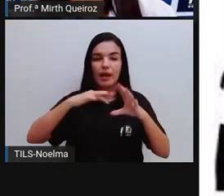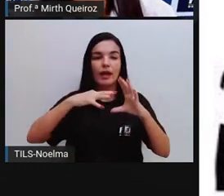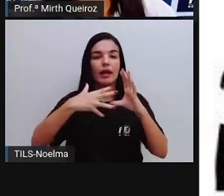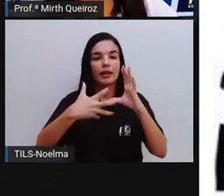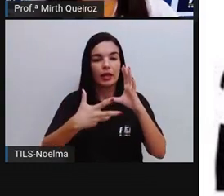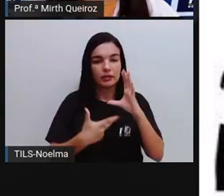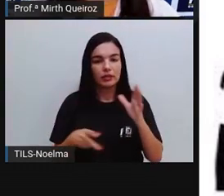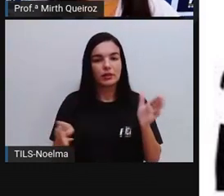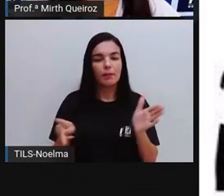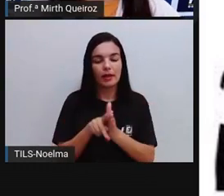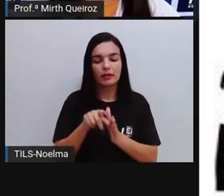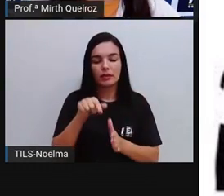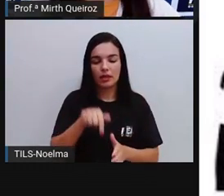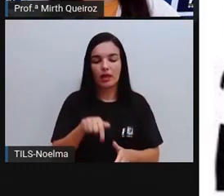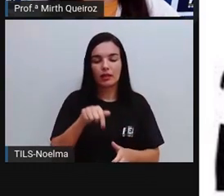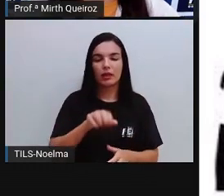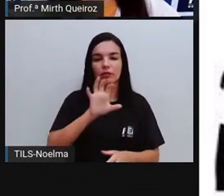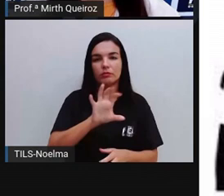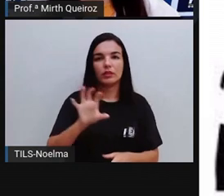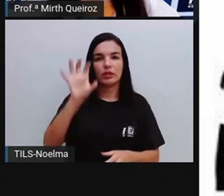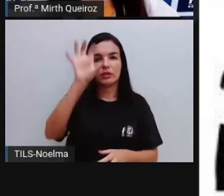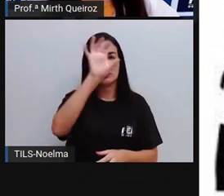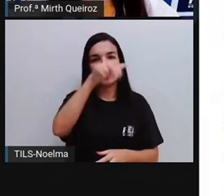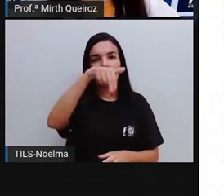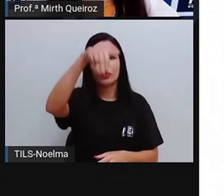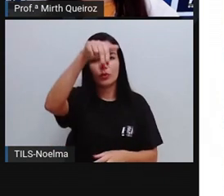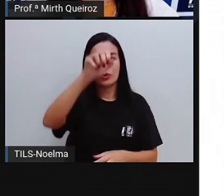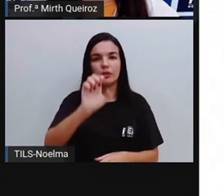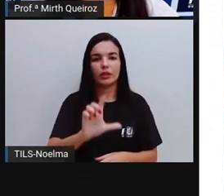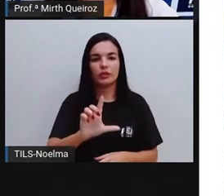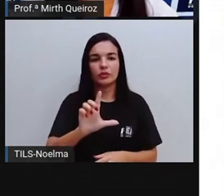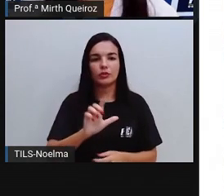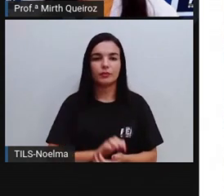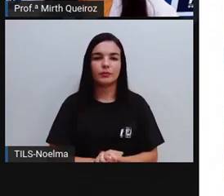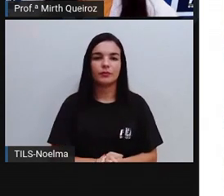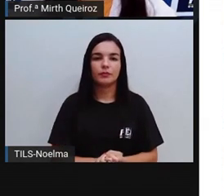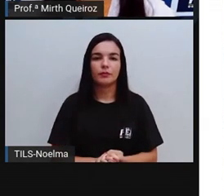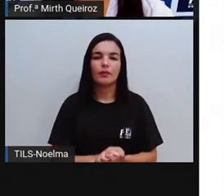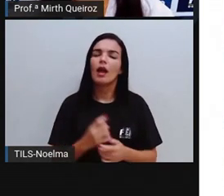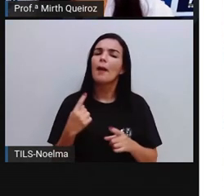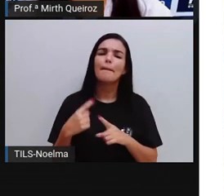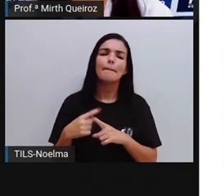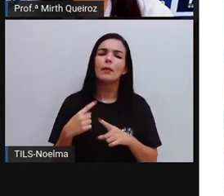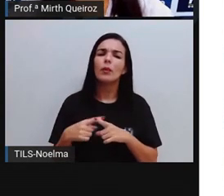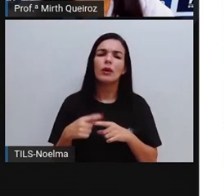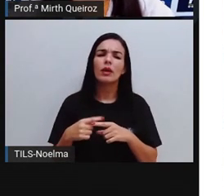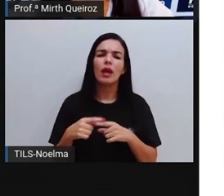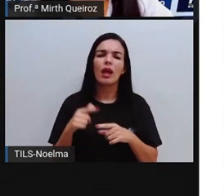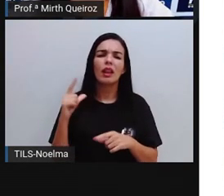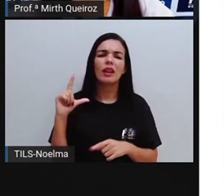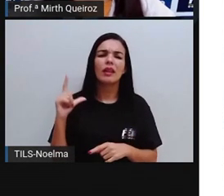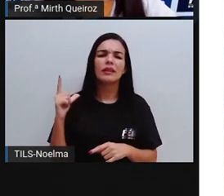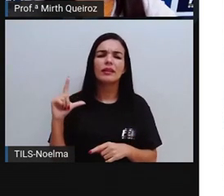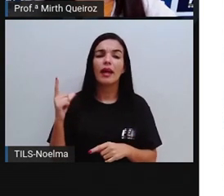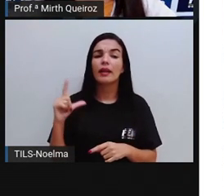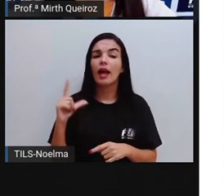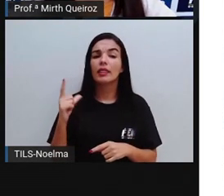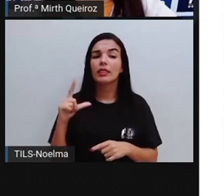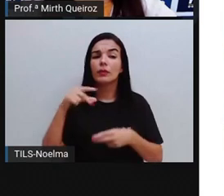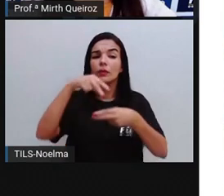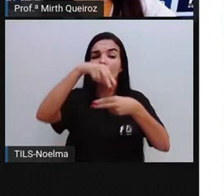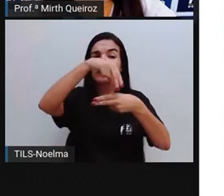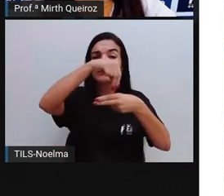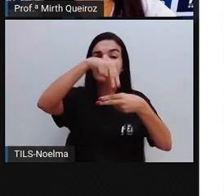Do Nordeste brasileiro, certo? Por que literatura de cordel? Por que